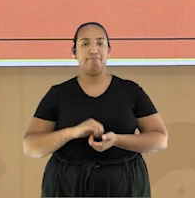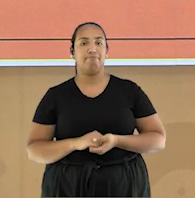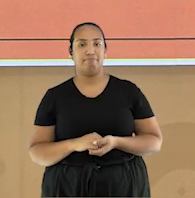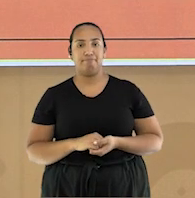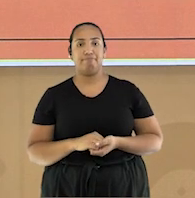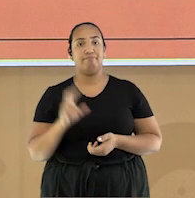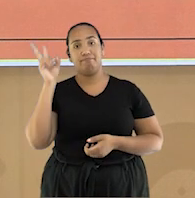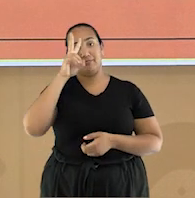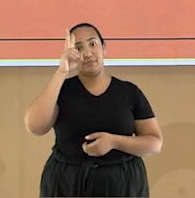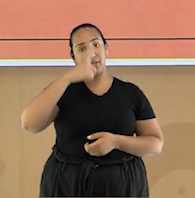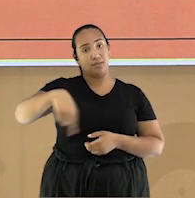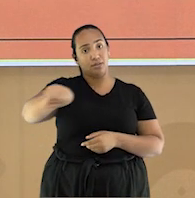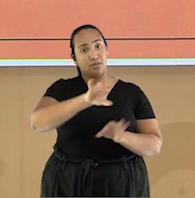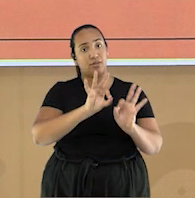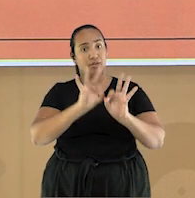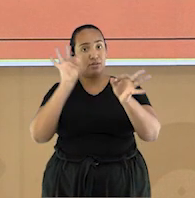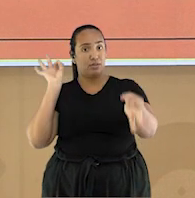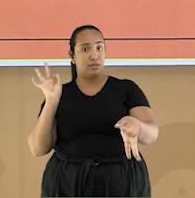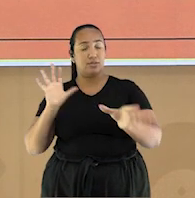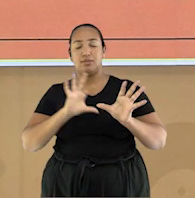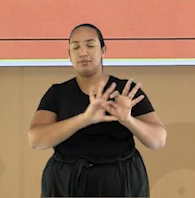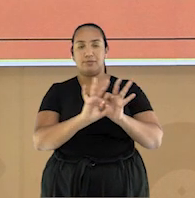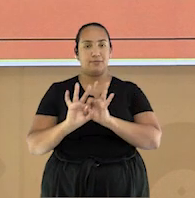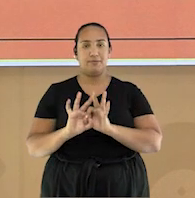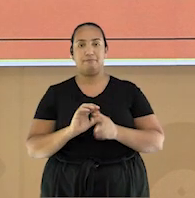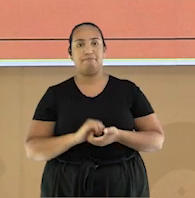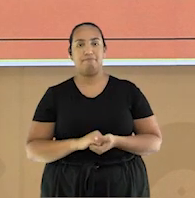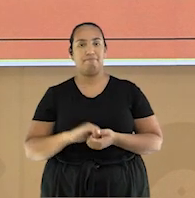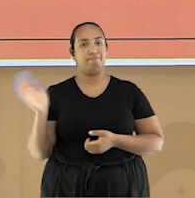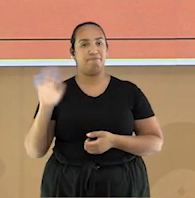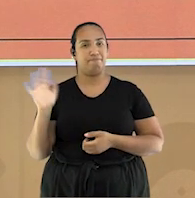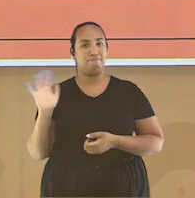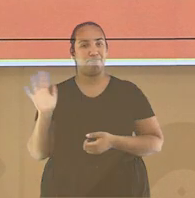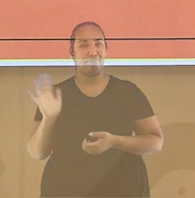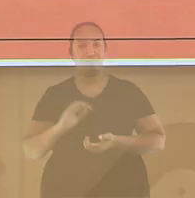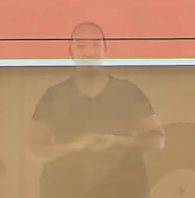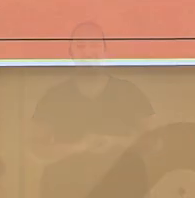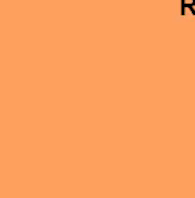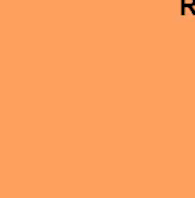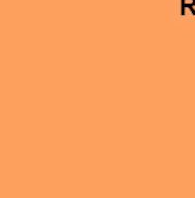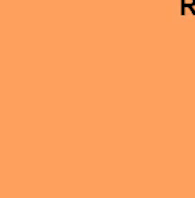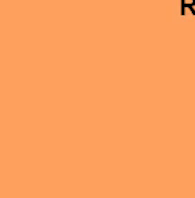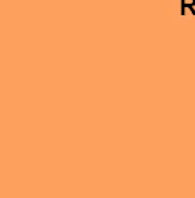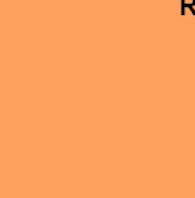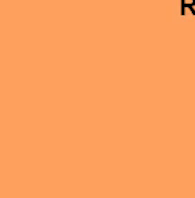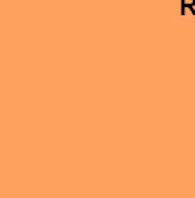nosso canal. Lembre-se que mesmo distante, estamos juntos. Até a próxima!